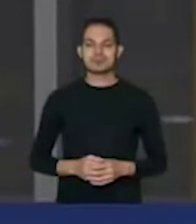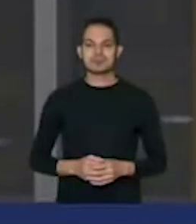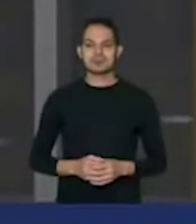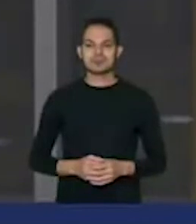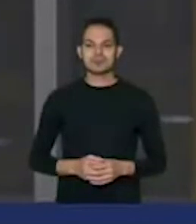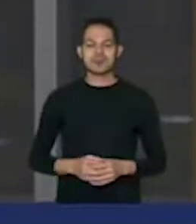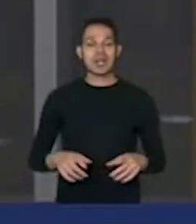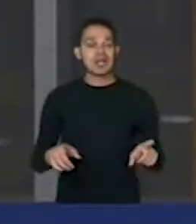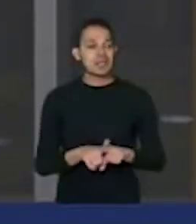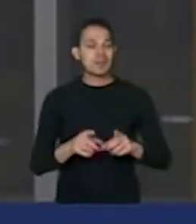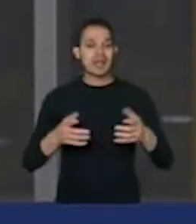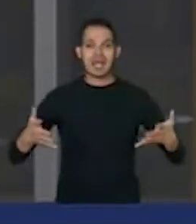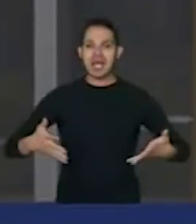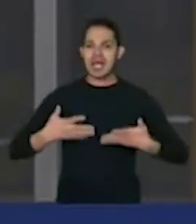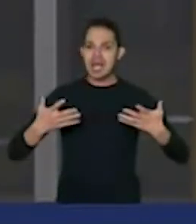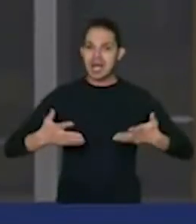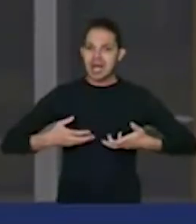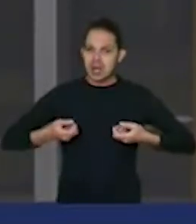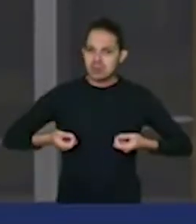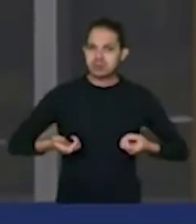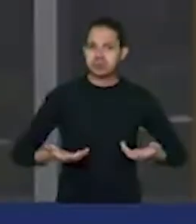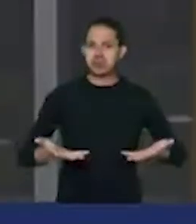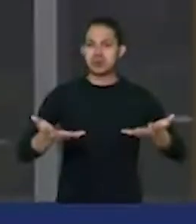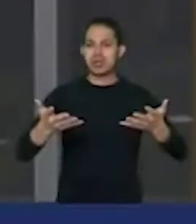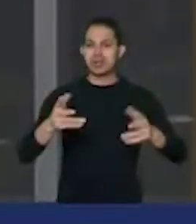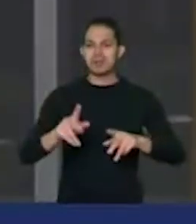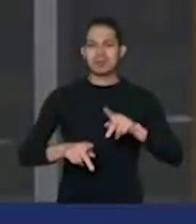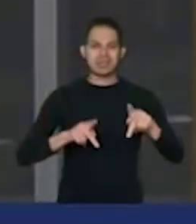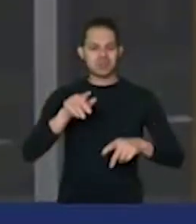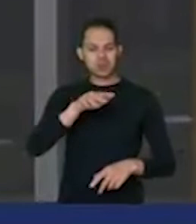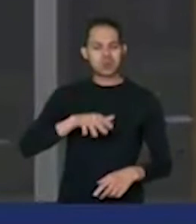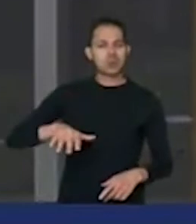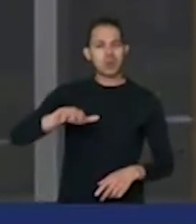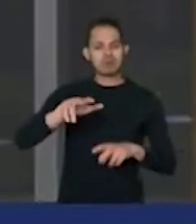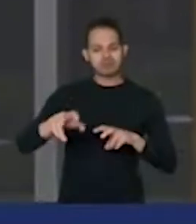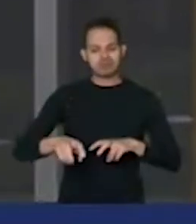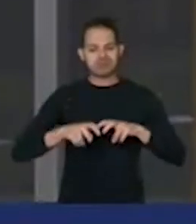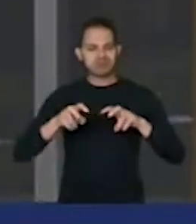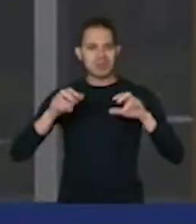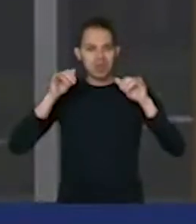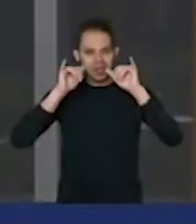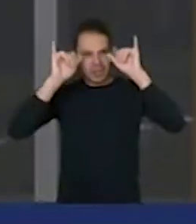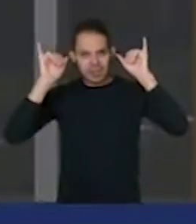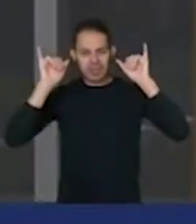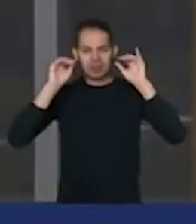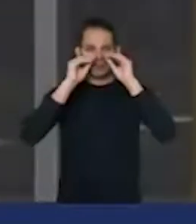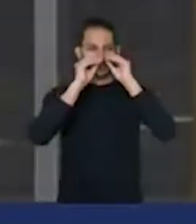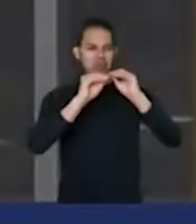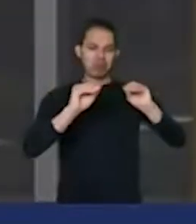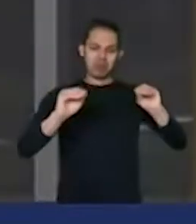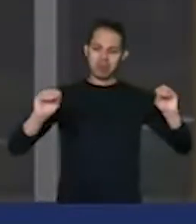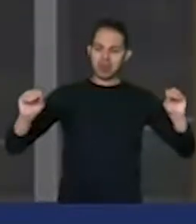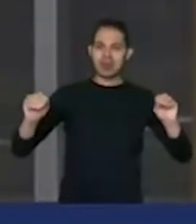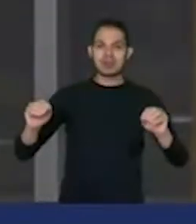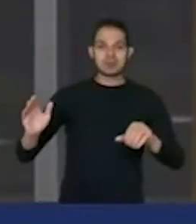Levando alegria, a sensibilidade para todos aqueles que moram na roça e que foram esquecidos desde o golpe que